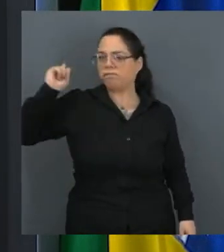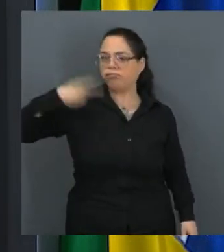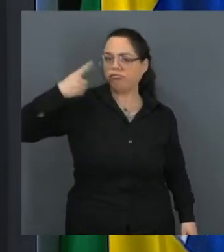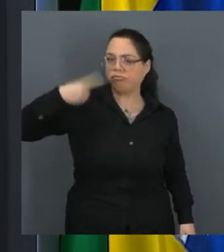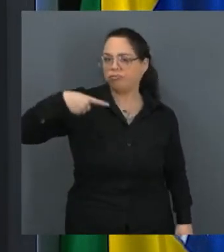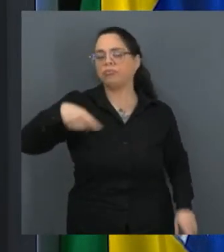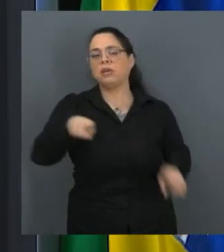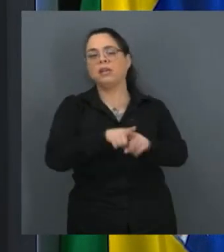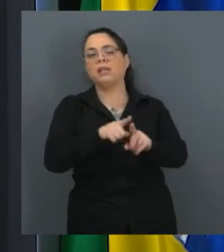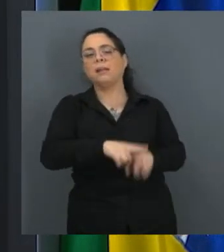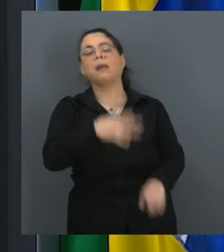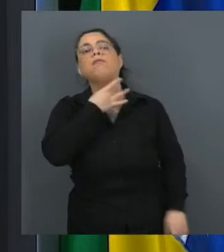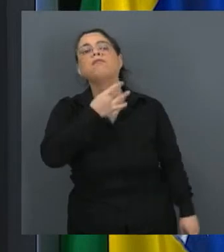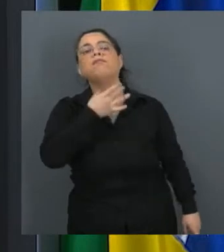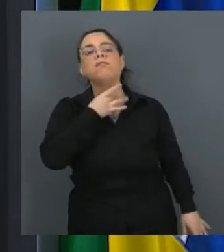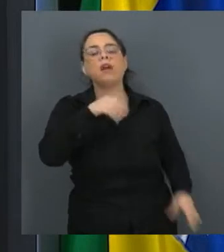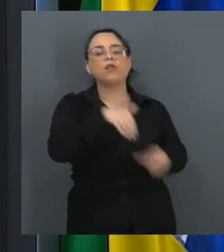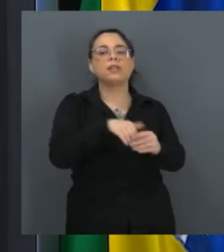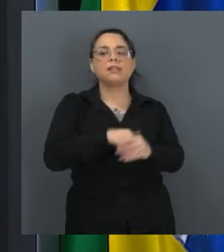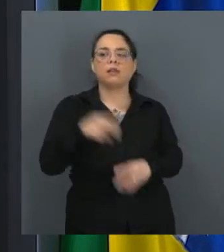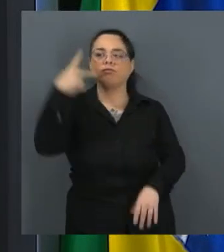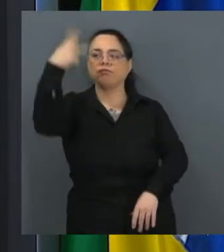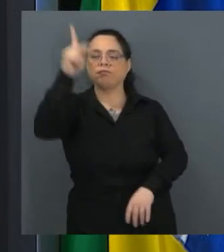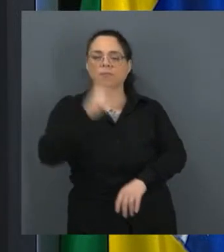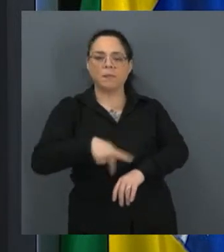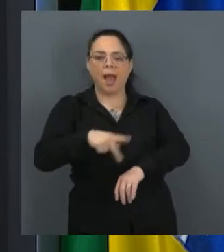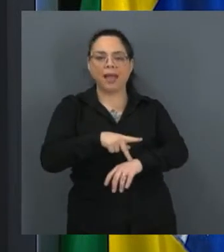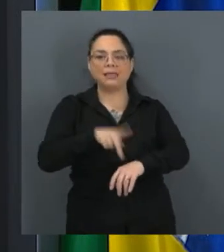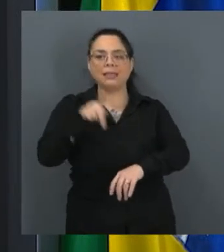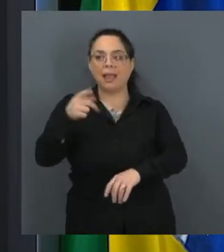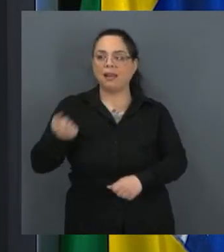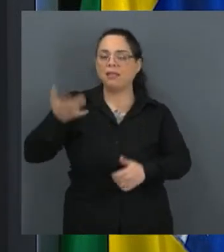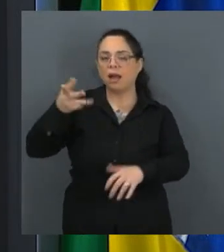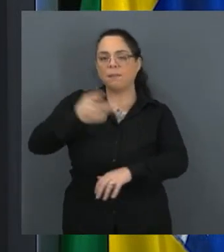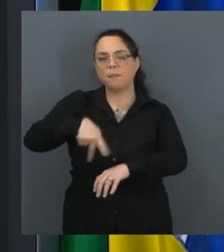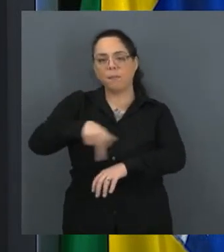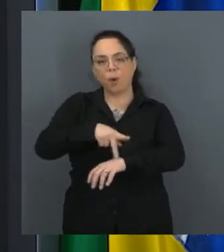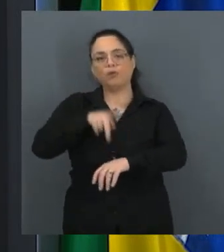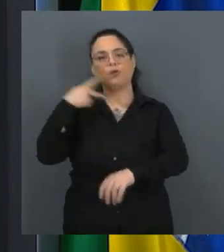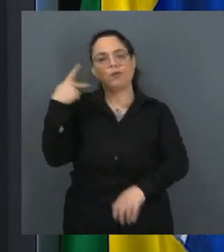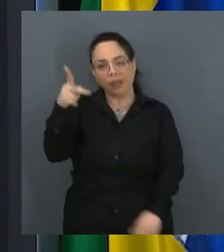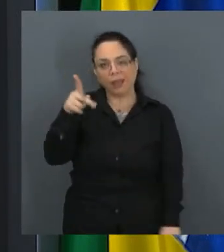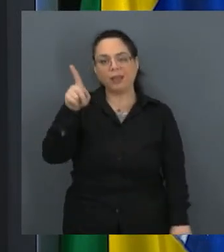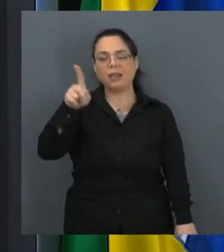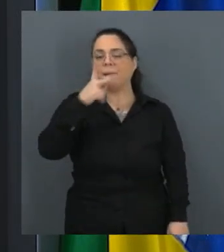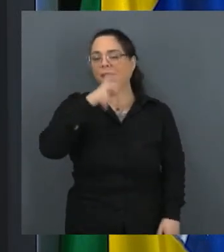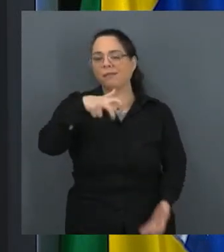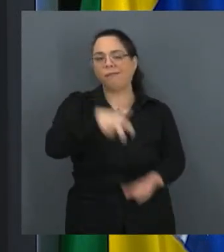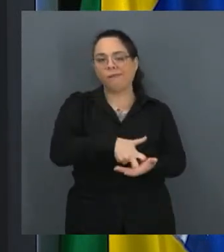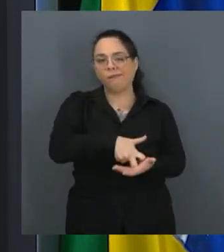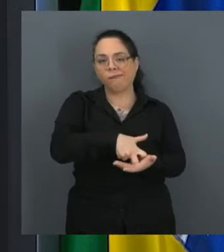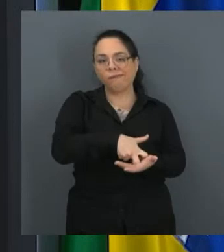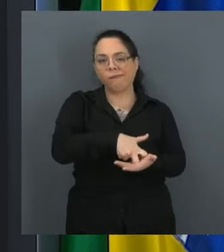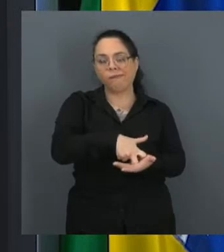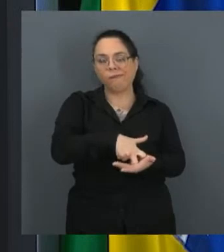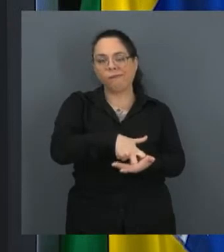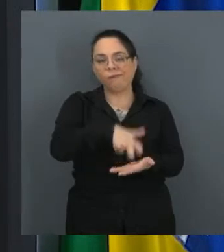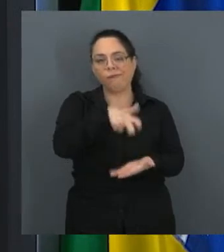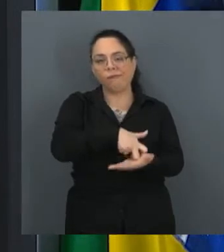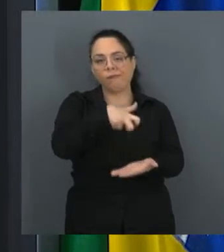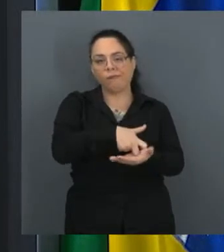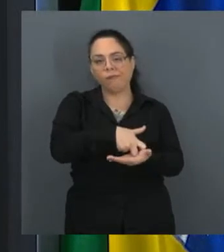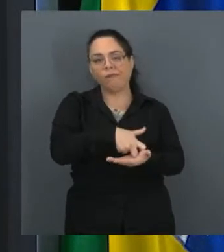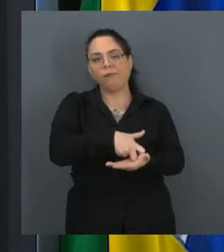de eleições no país dele, que coloca o seu povo de joelho no chão, que